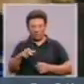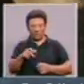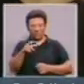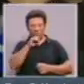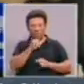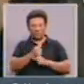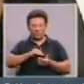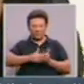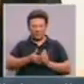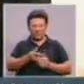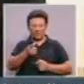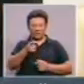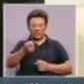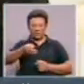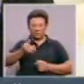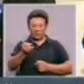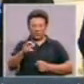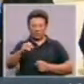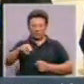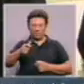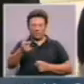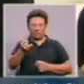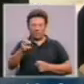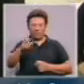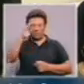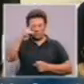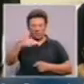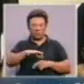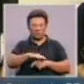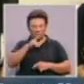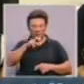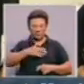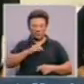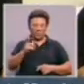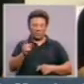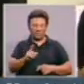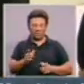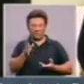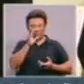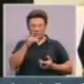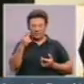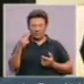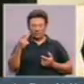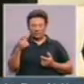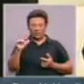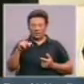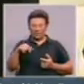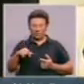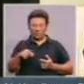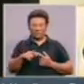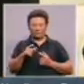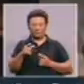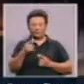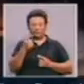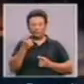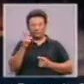e vir até cá a fazer o exame a espirometria para saber se tem doenças respiratórias ou não isso no caso da de Lisboa